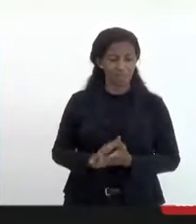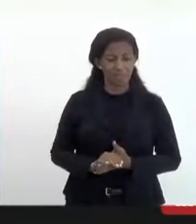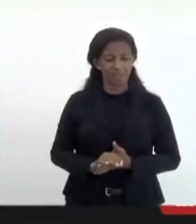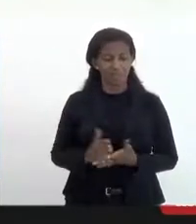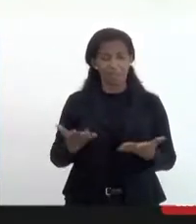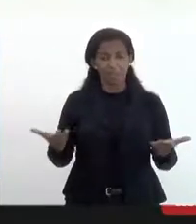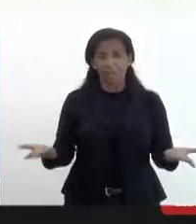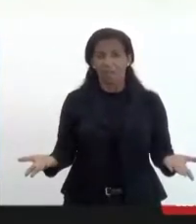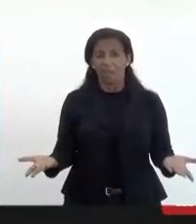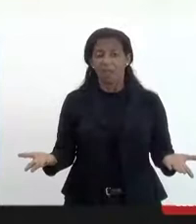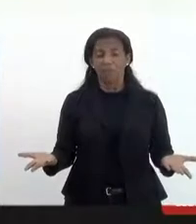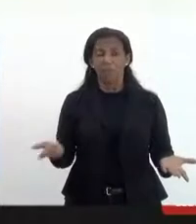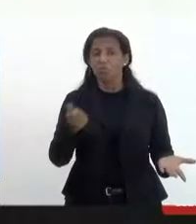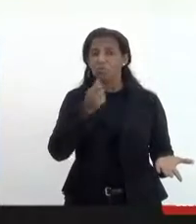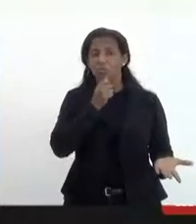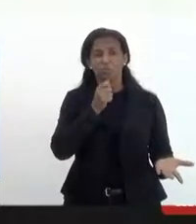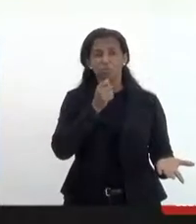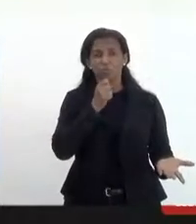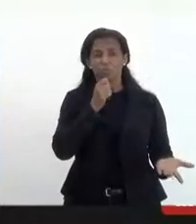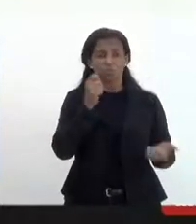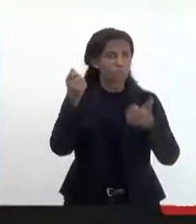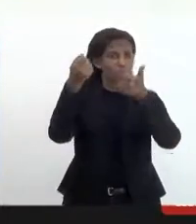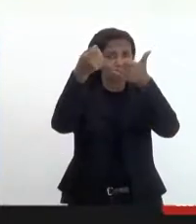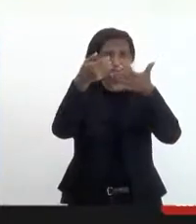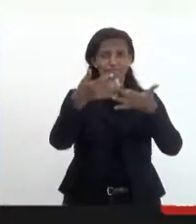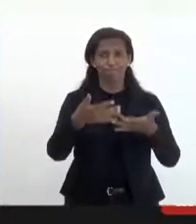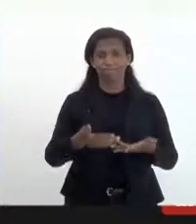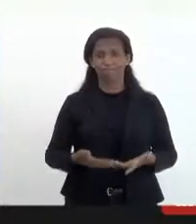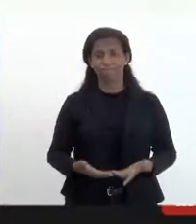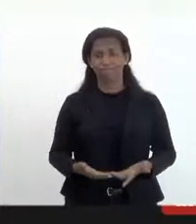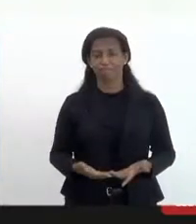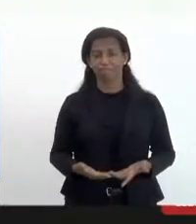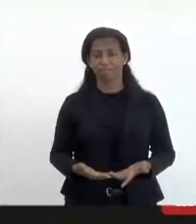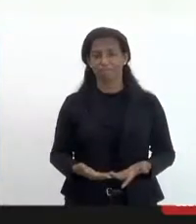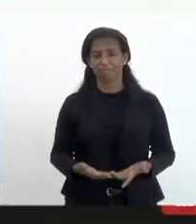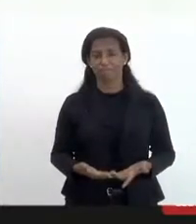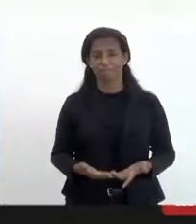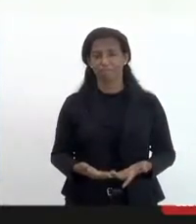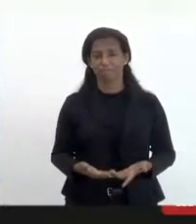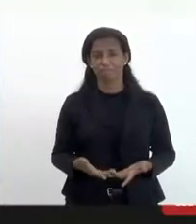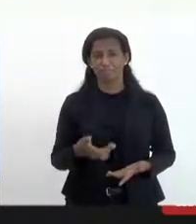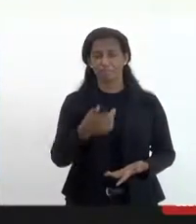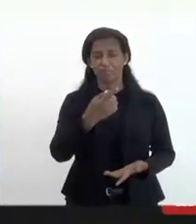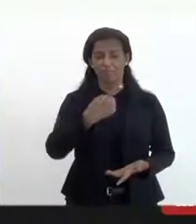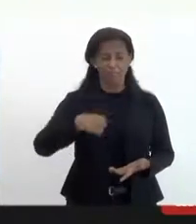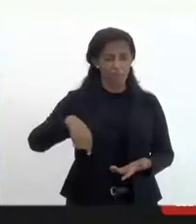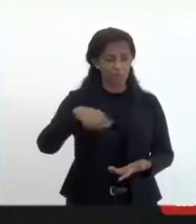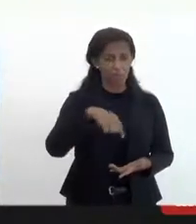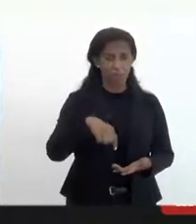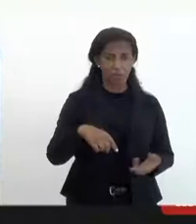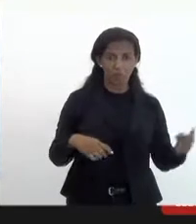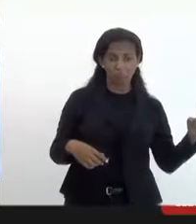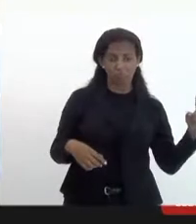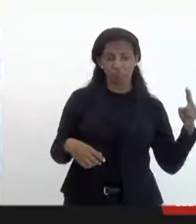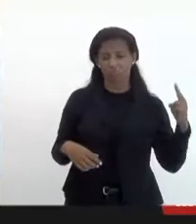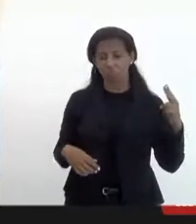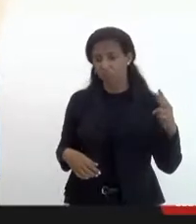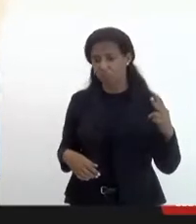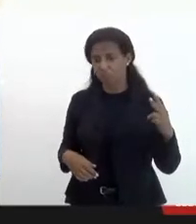fica inexplicável, né, para aqueles que estão olhando de fora. Então,